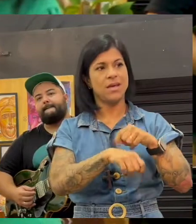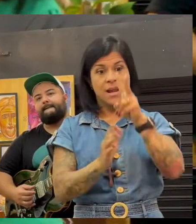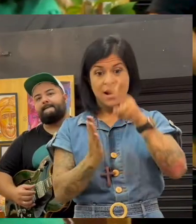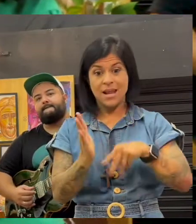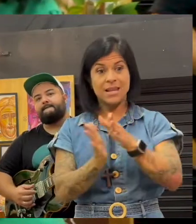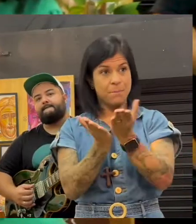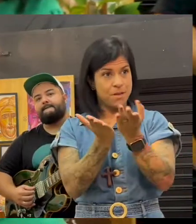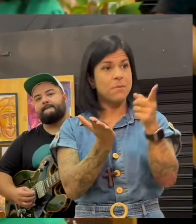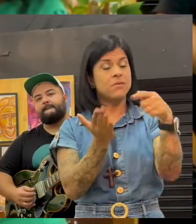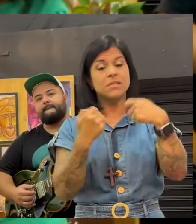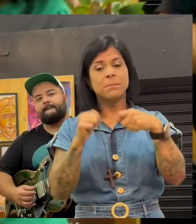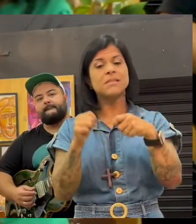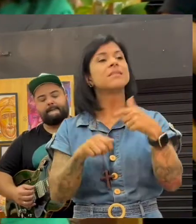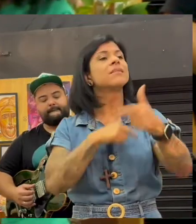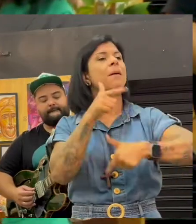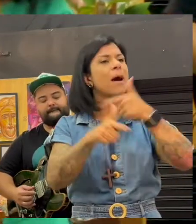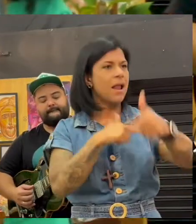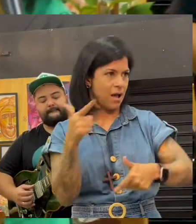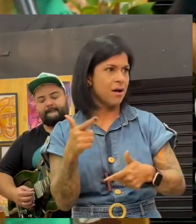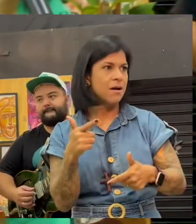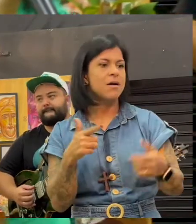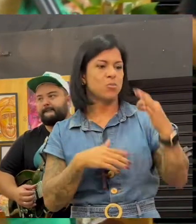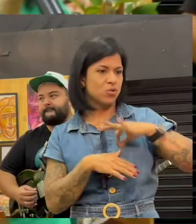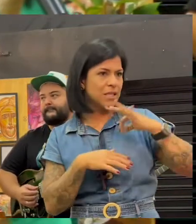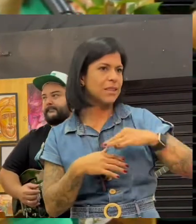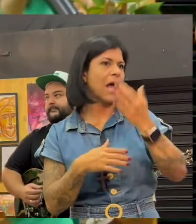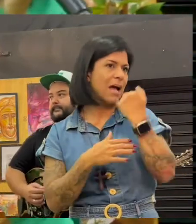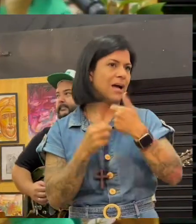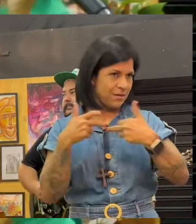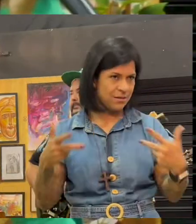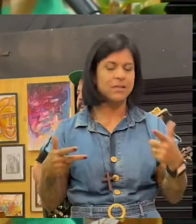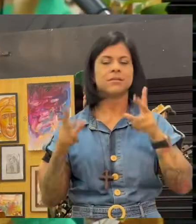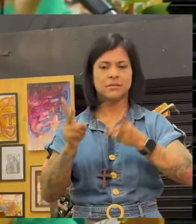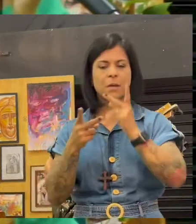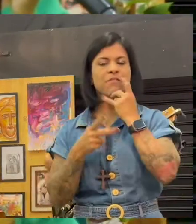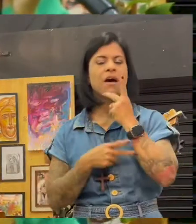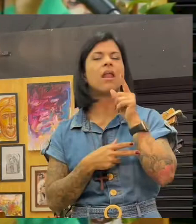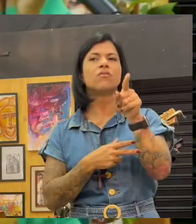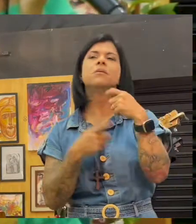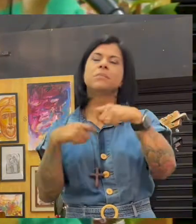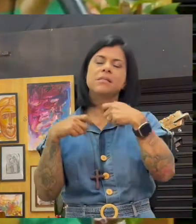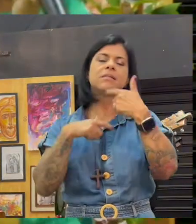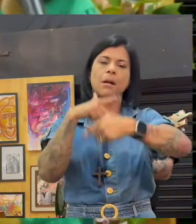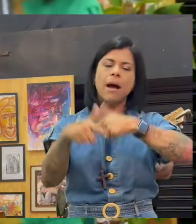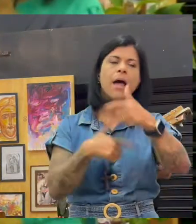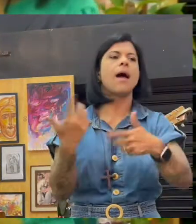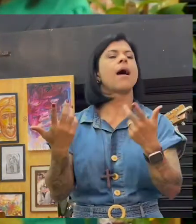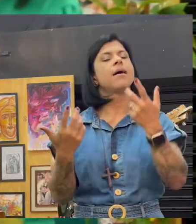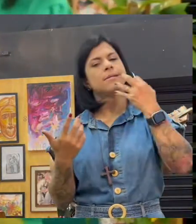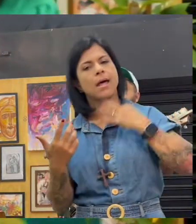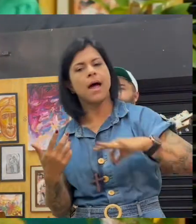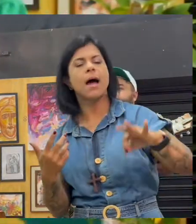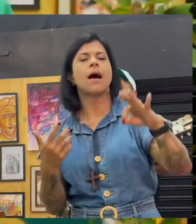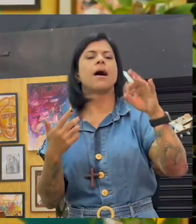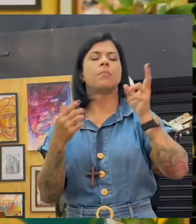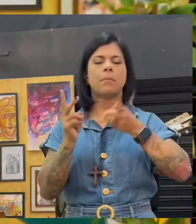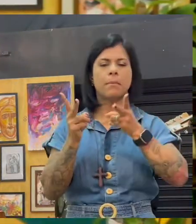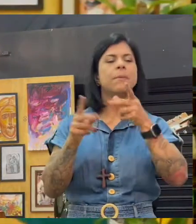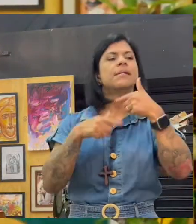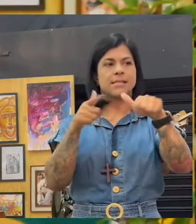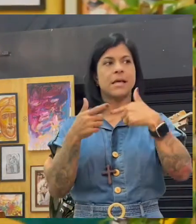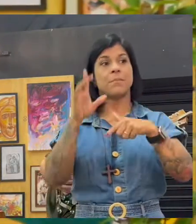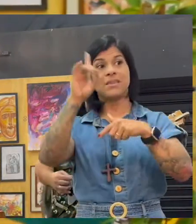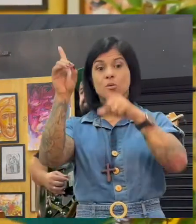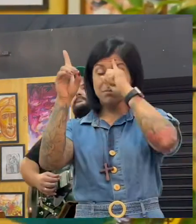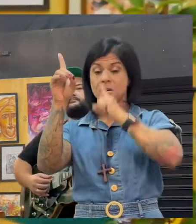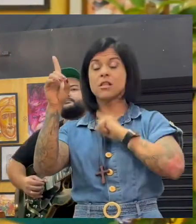você precisa trabalhar para sustentar, né? O tempo inteiro fala, ó, o homem é digno do seu trabalho, o homem é digno do seu salário. Deus deu essa ordem